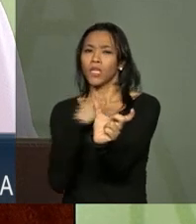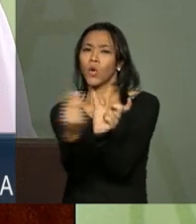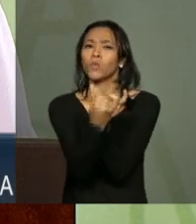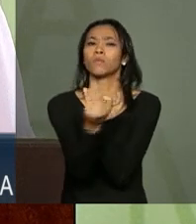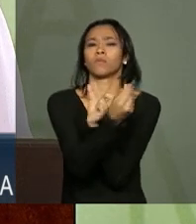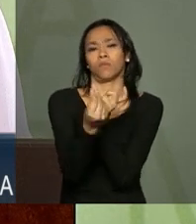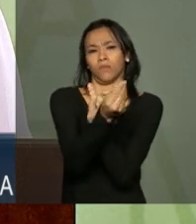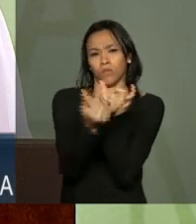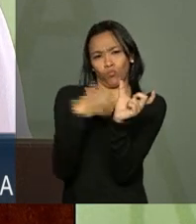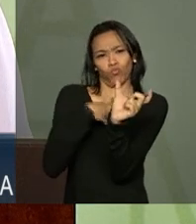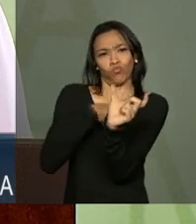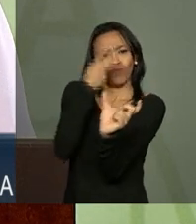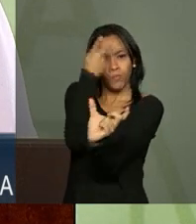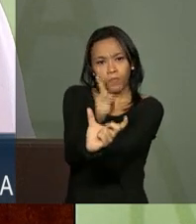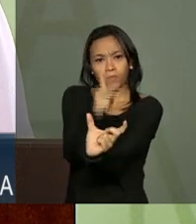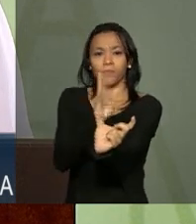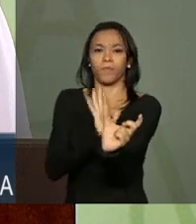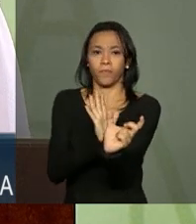Brasil tem